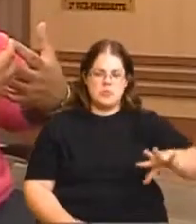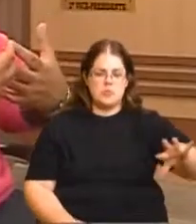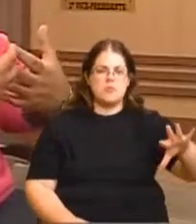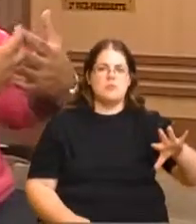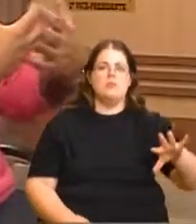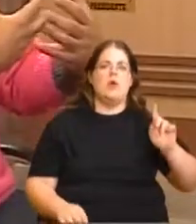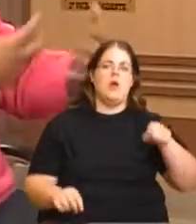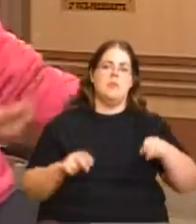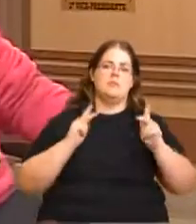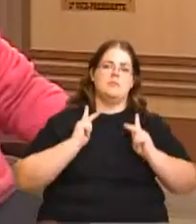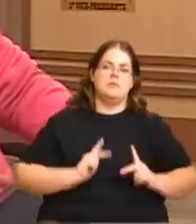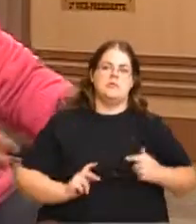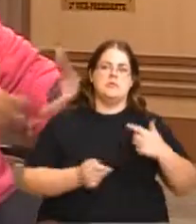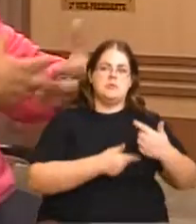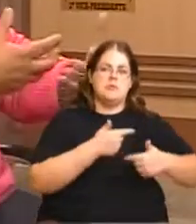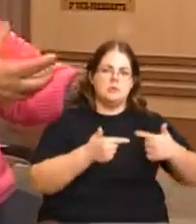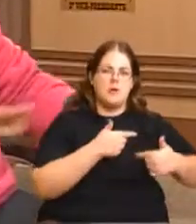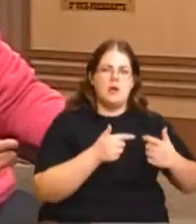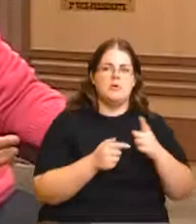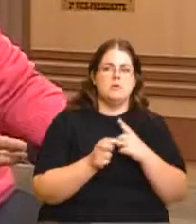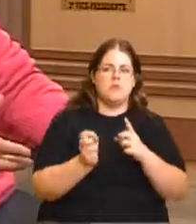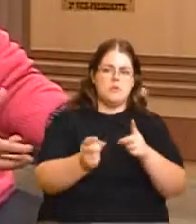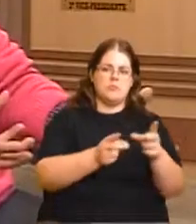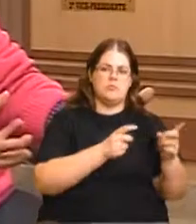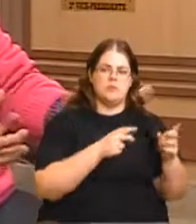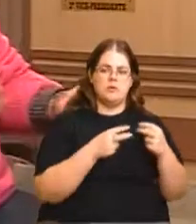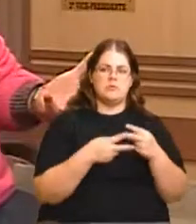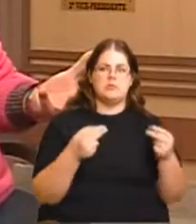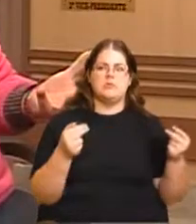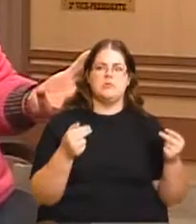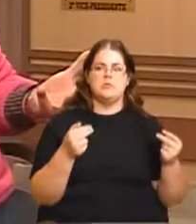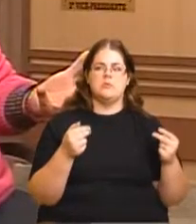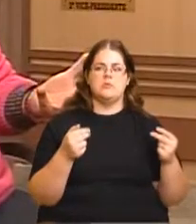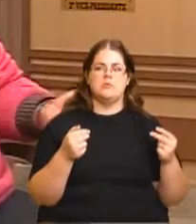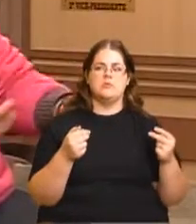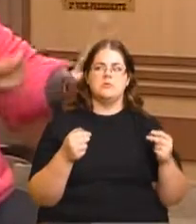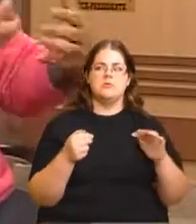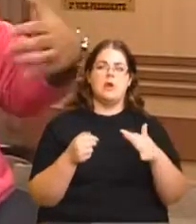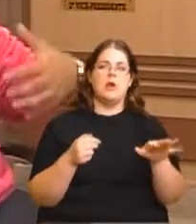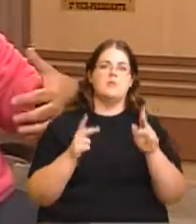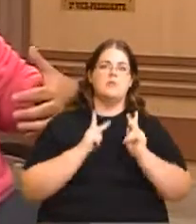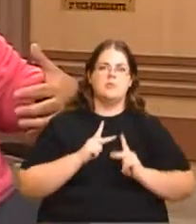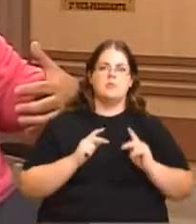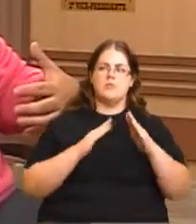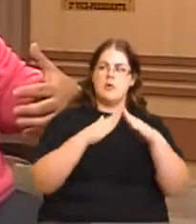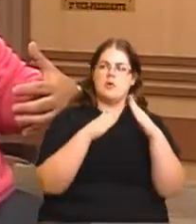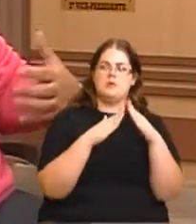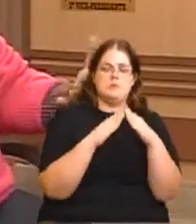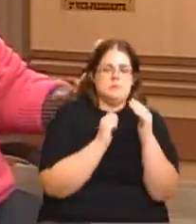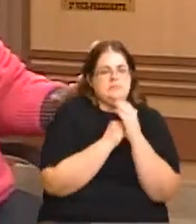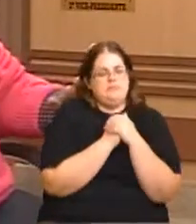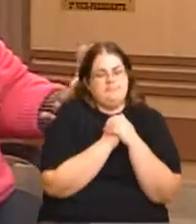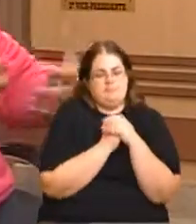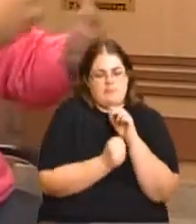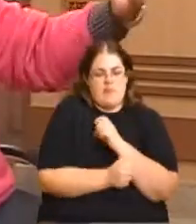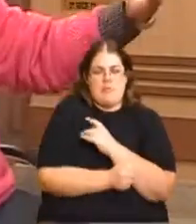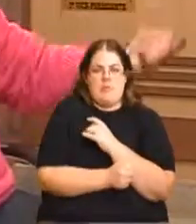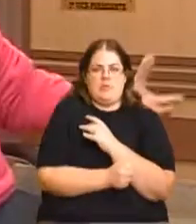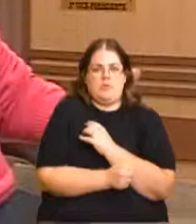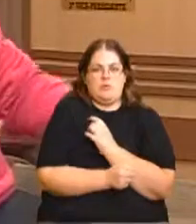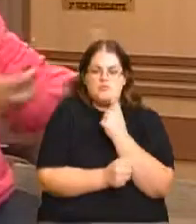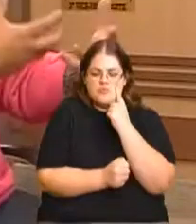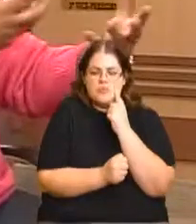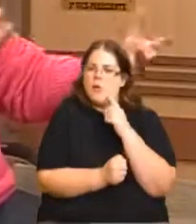são pessoas que trabalham, muitas têm comércio, às vezes se trancam dentro das suas residências com receio de um